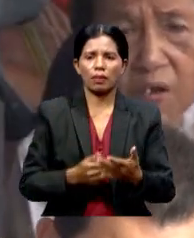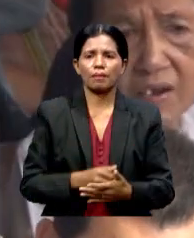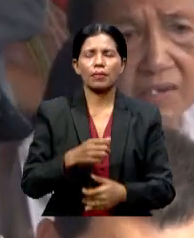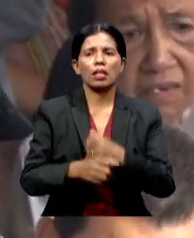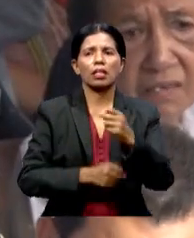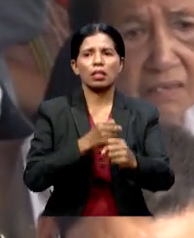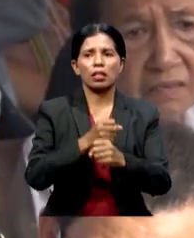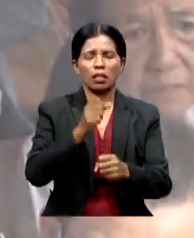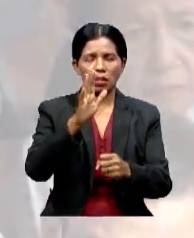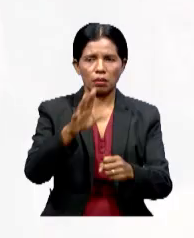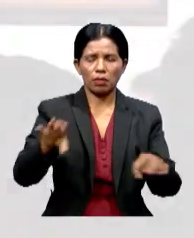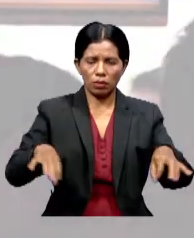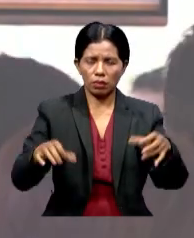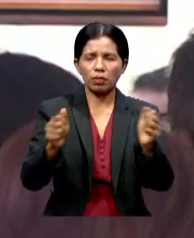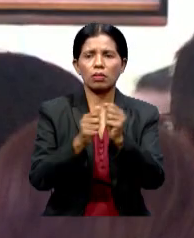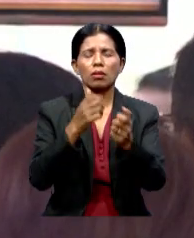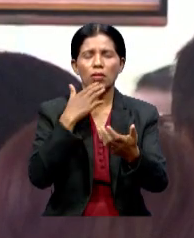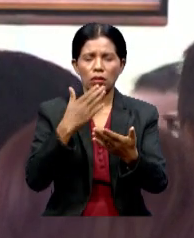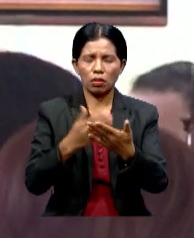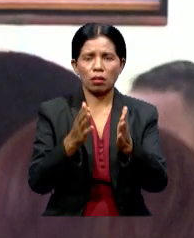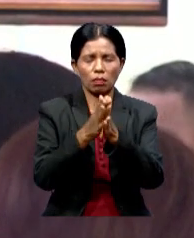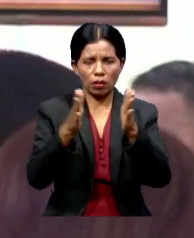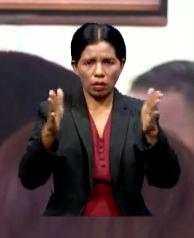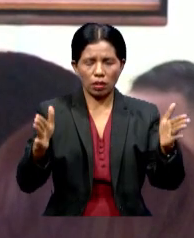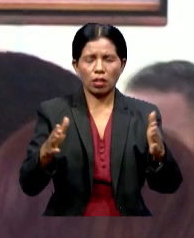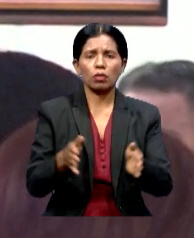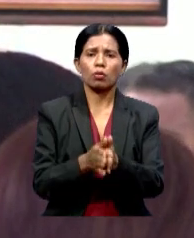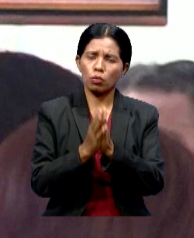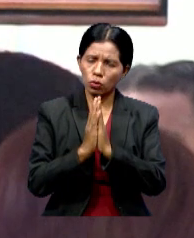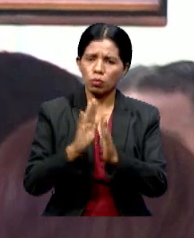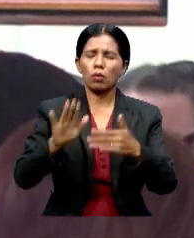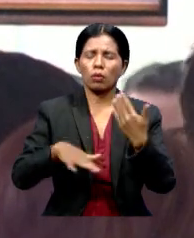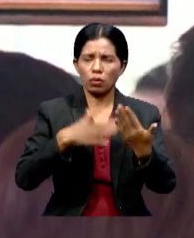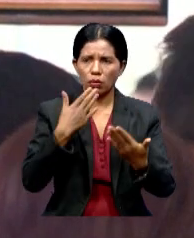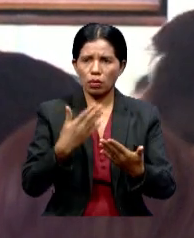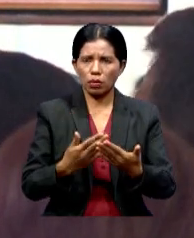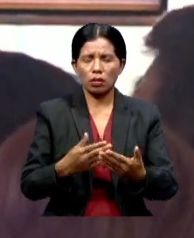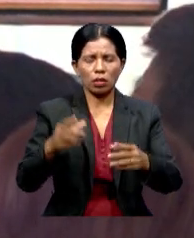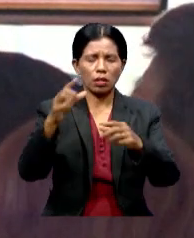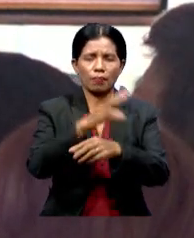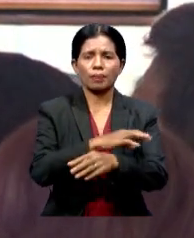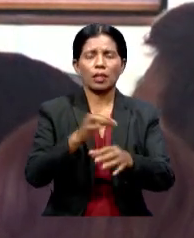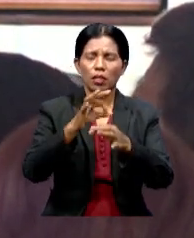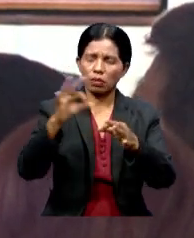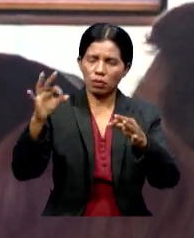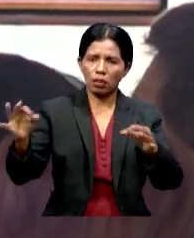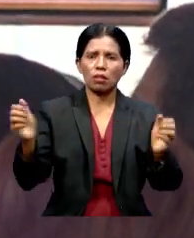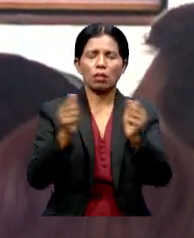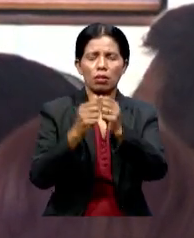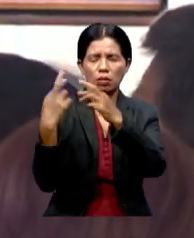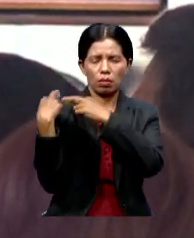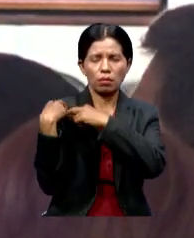né? Merece um esforço coletivo no Bebote, por exigir ao todo espírito de responsabilidade no